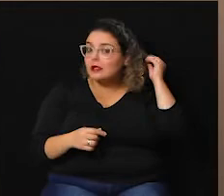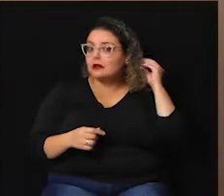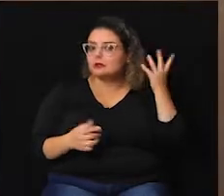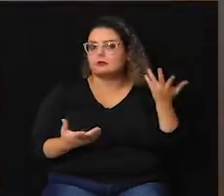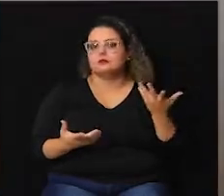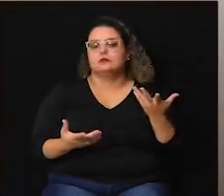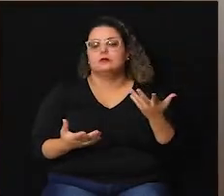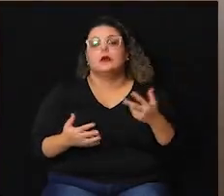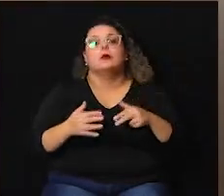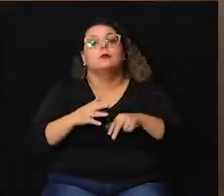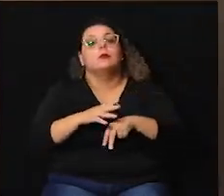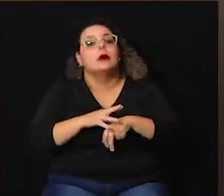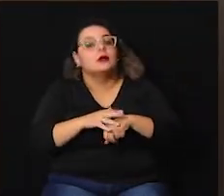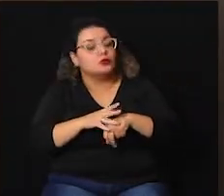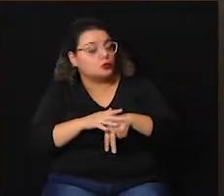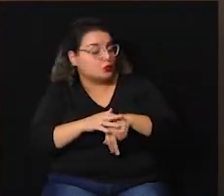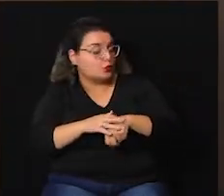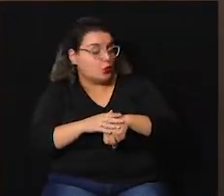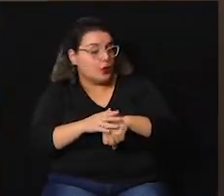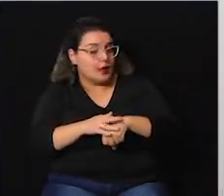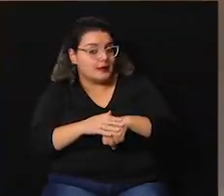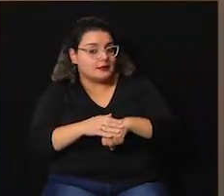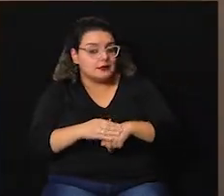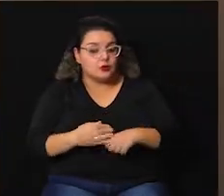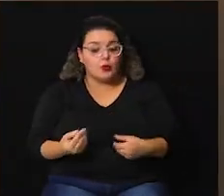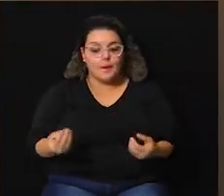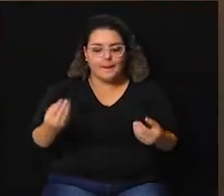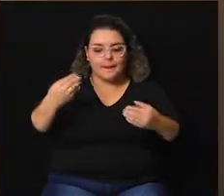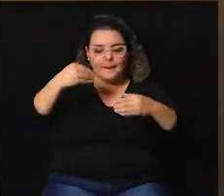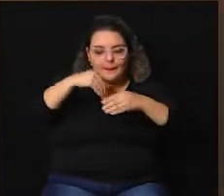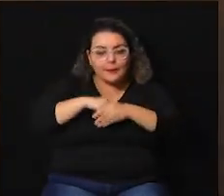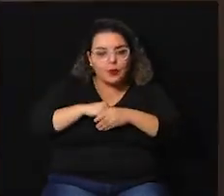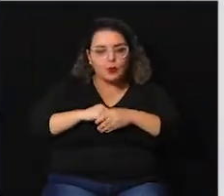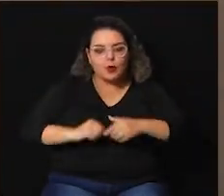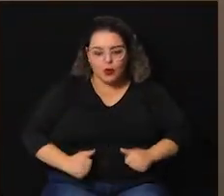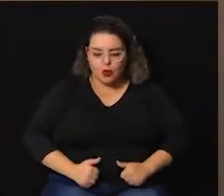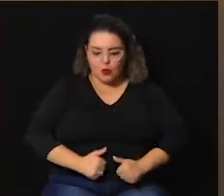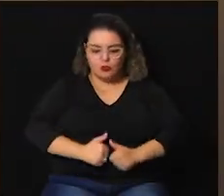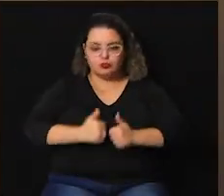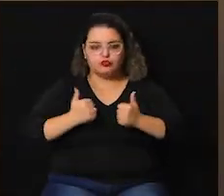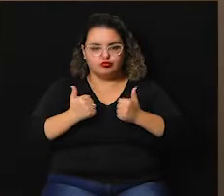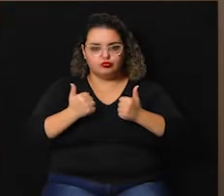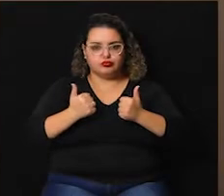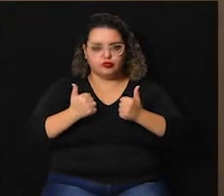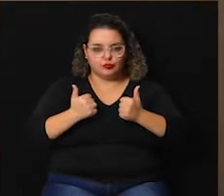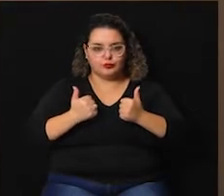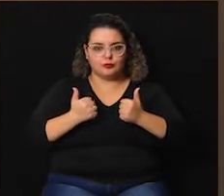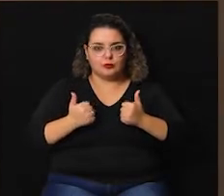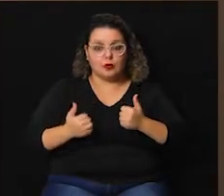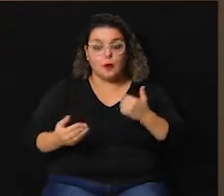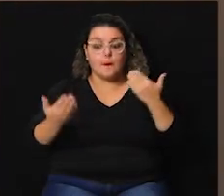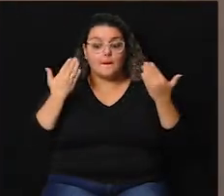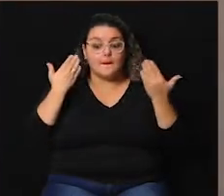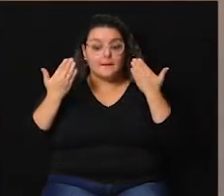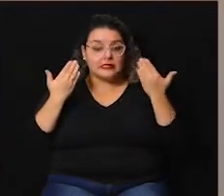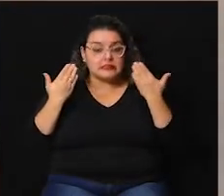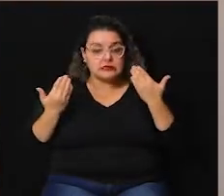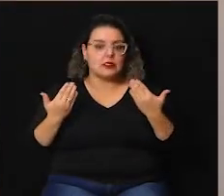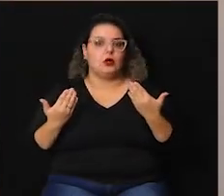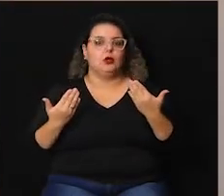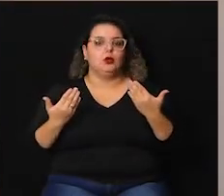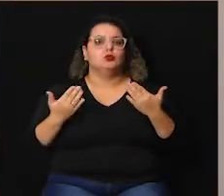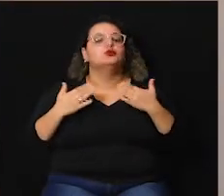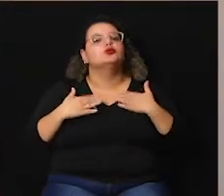doença autoimune que é desencadeada por um processo emocional, psicogênico, ou